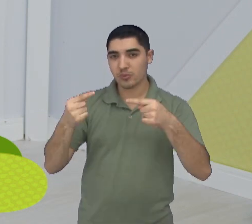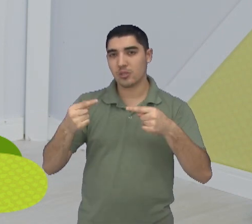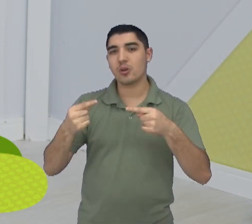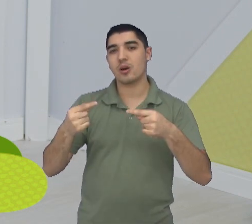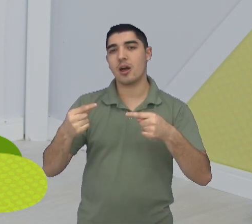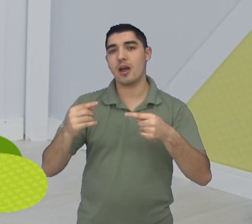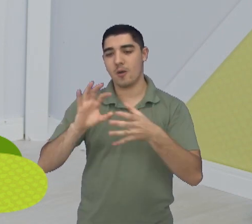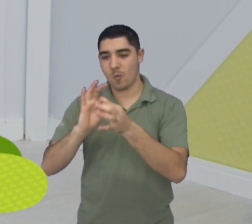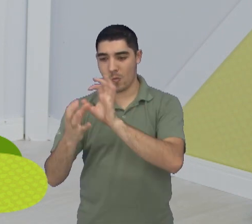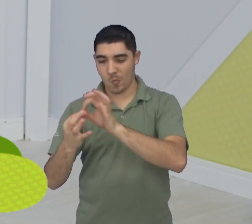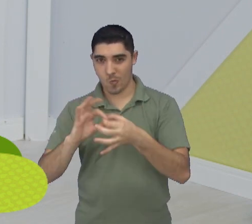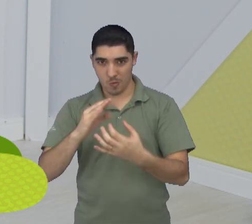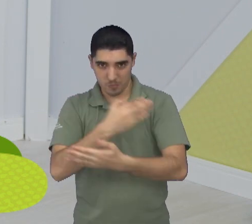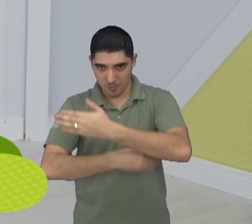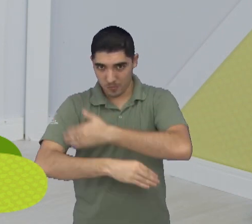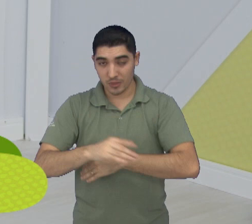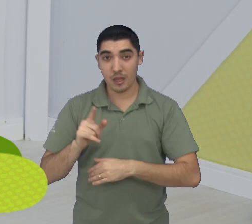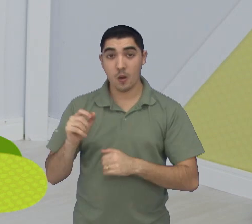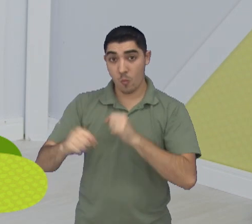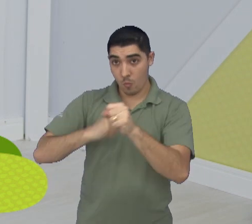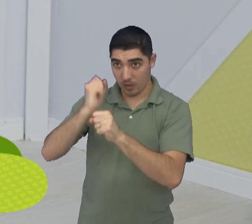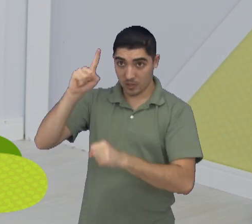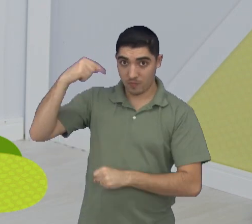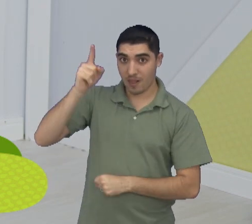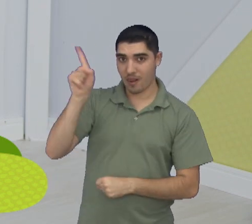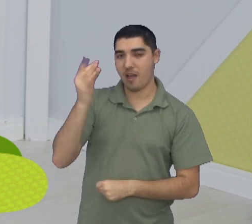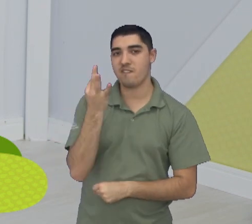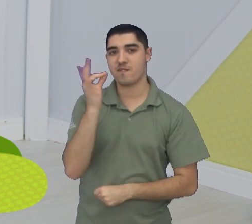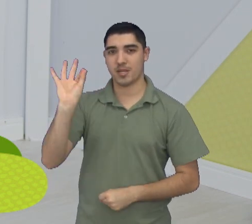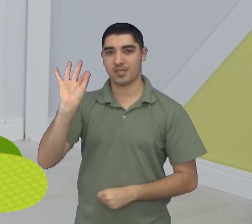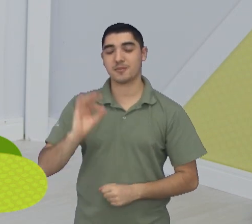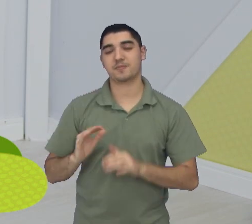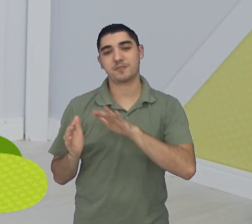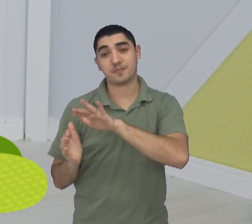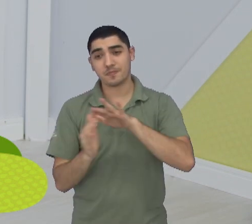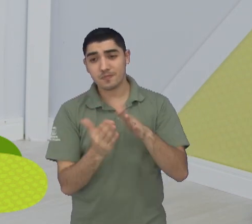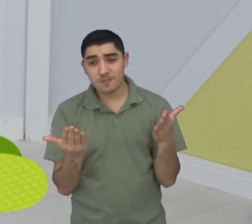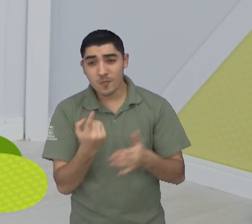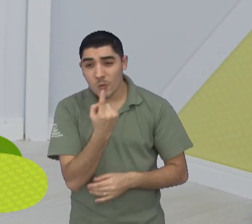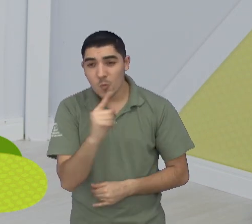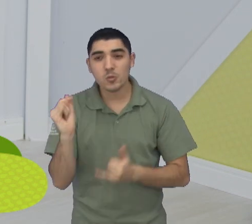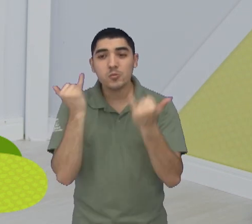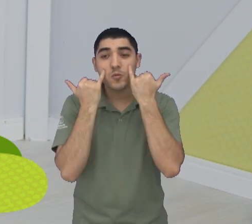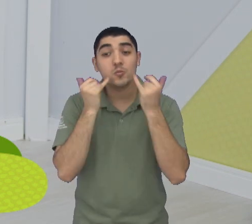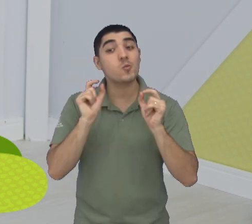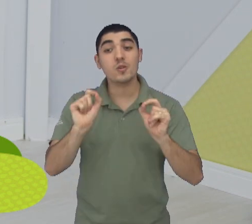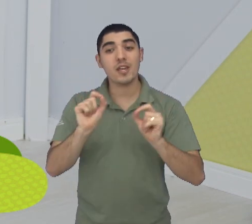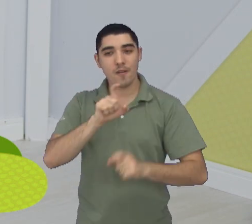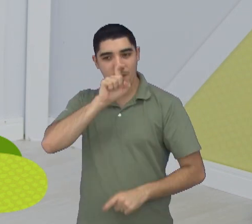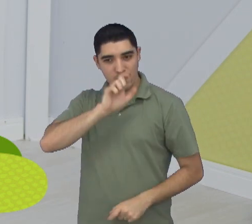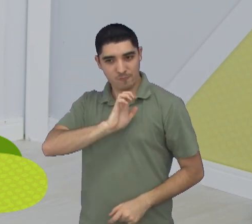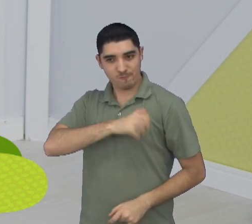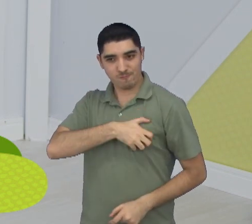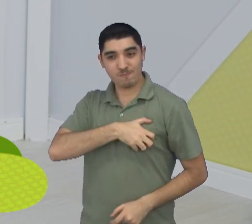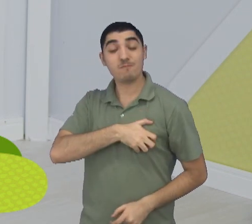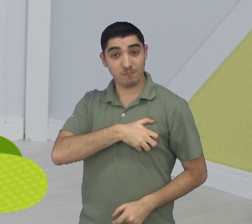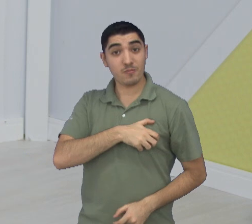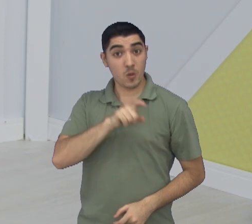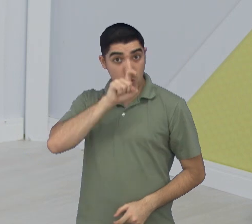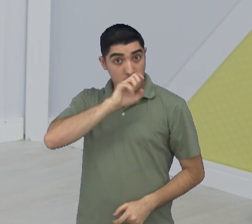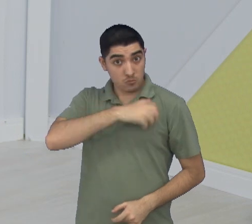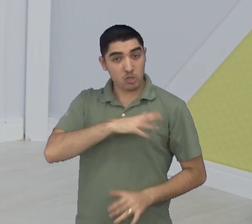Paralimpíadas do ano que vem em Paris. E para fechar o Hora do Esporte, a gente vai falar da Águia do Vale, já que o São